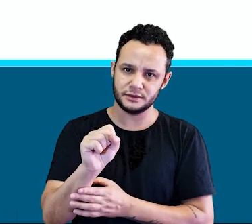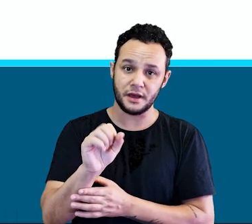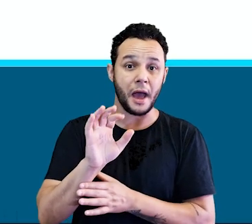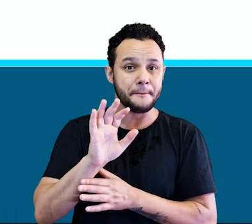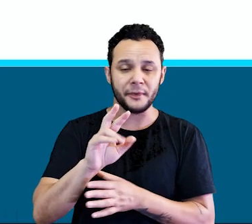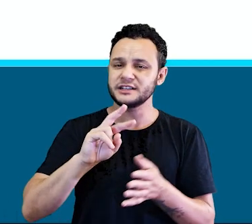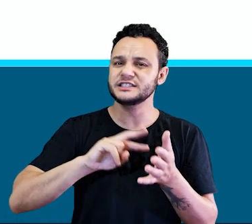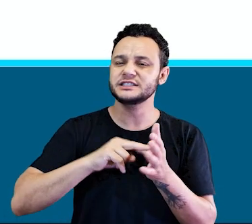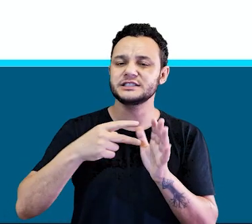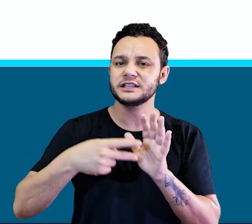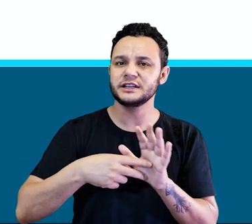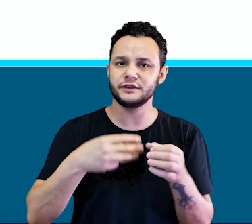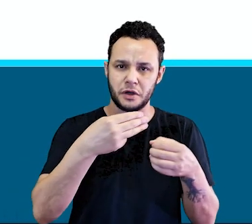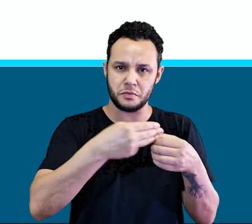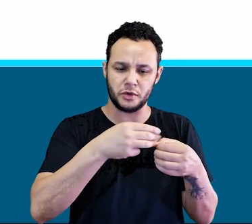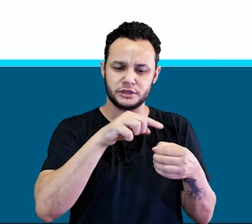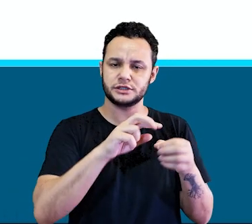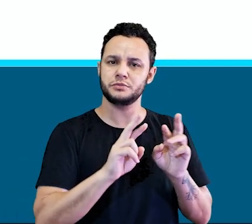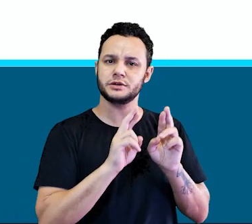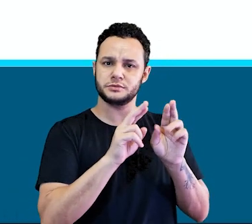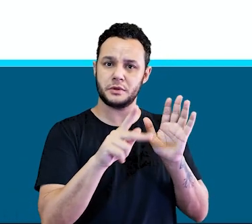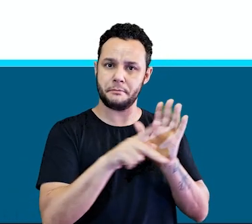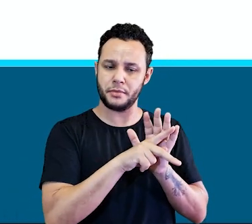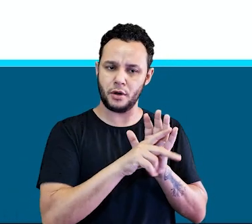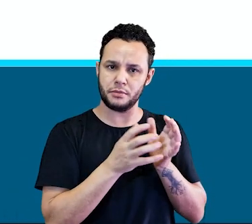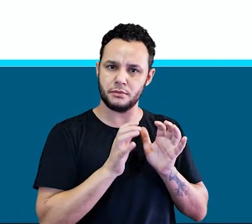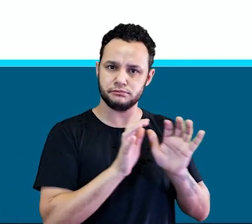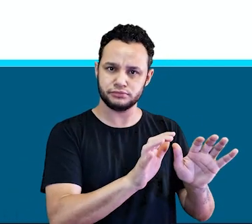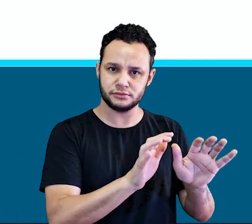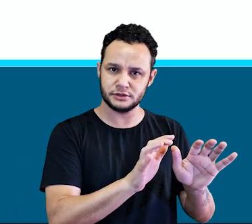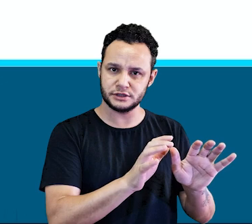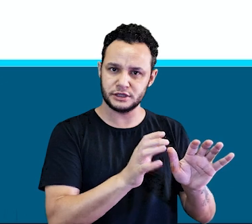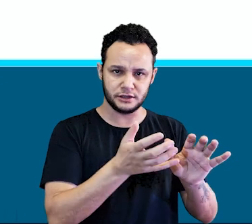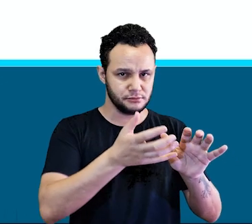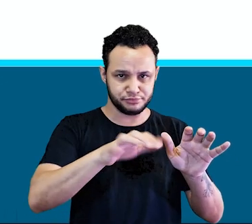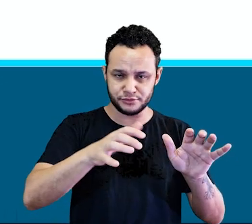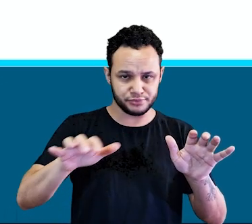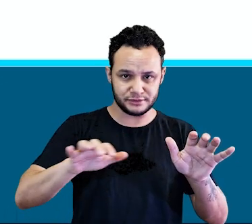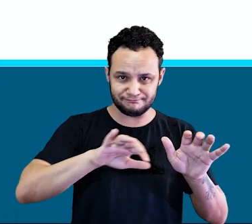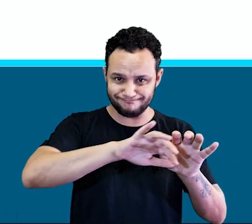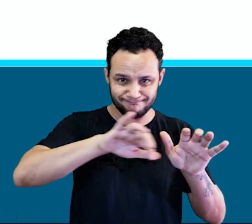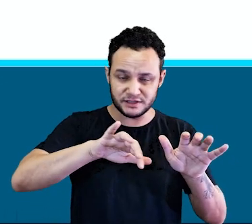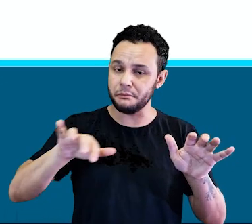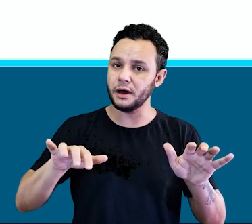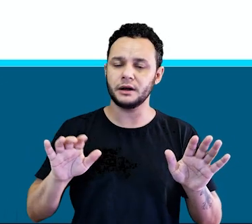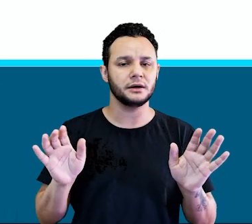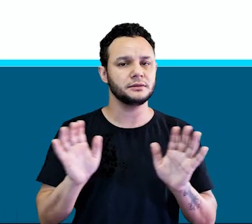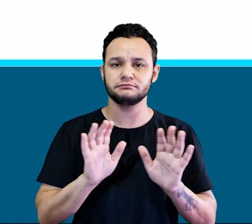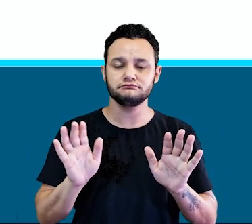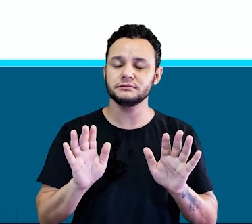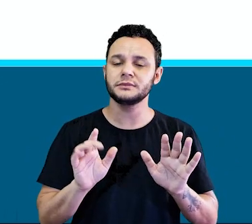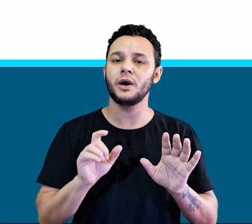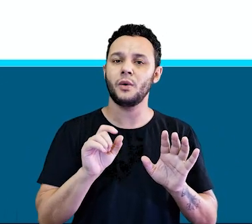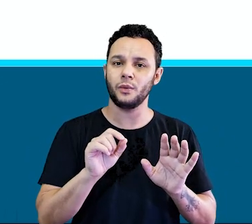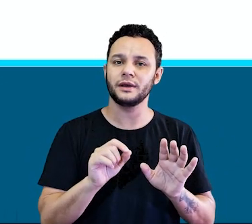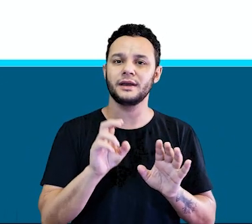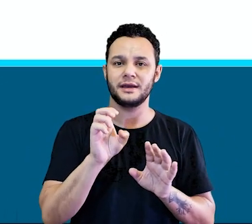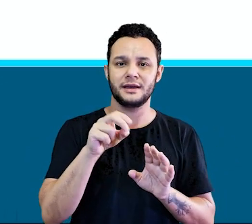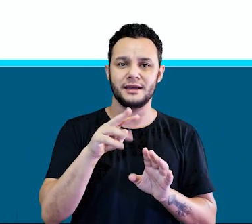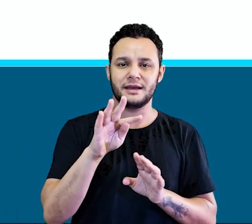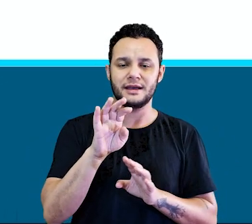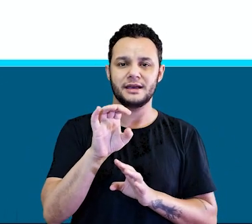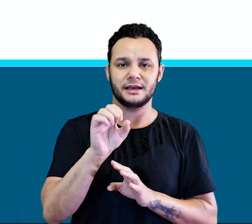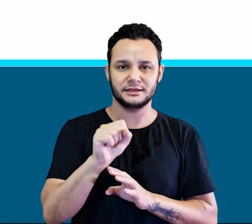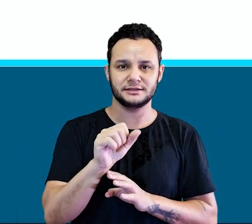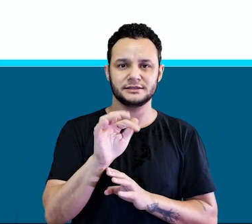que a responsabilidade lá do município é só dele, né? Isso significa, né, que esses entes federados,